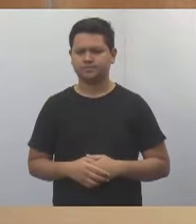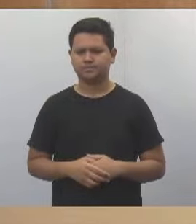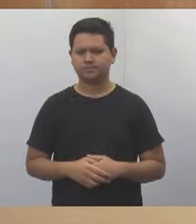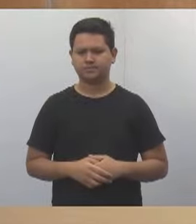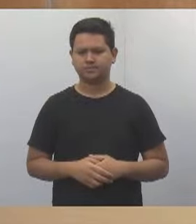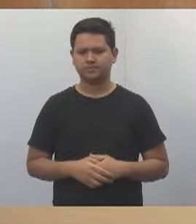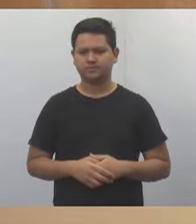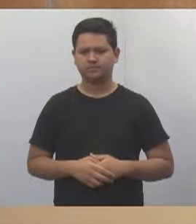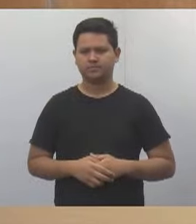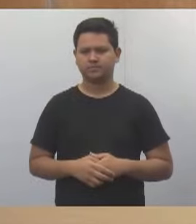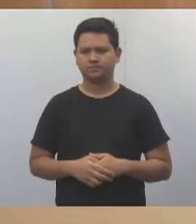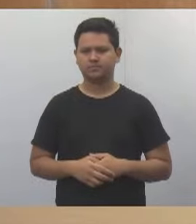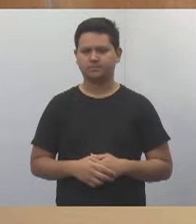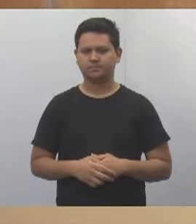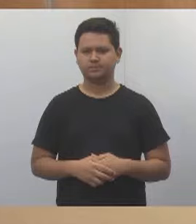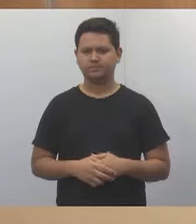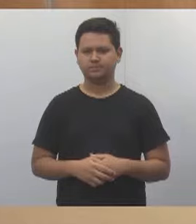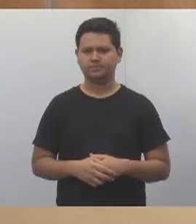E aí,